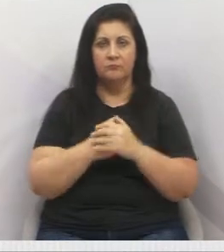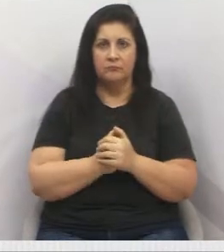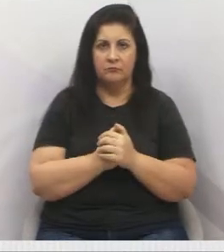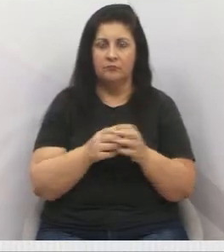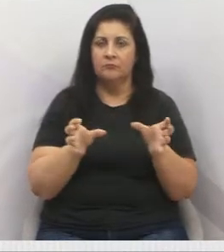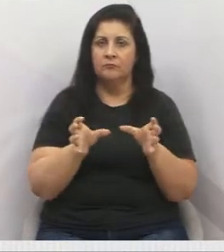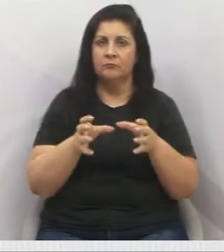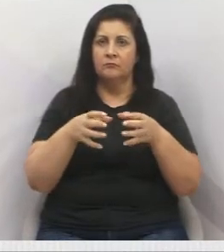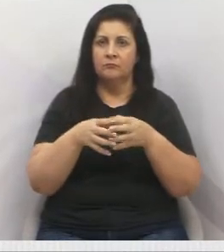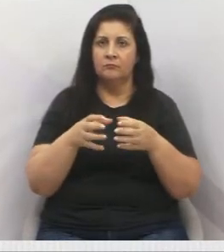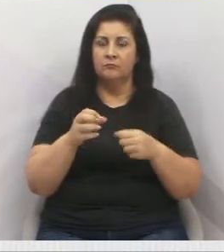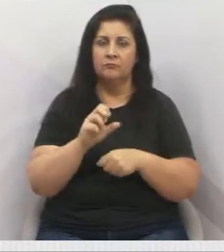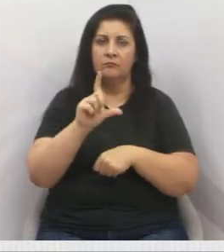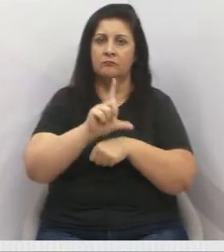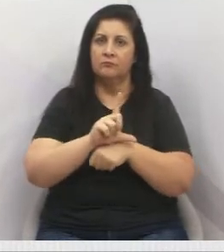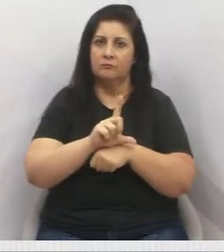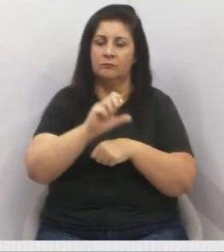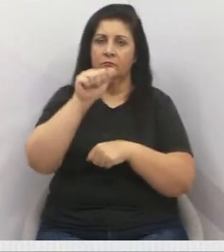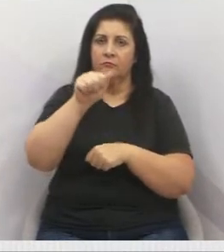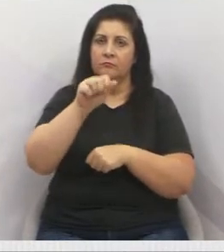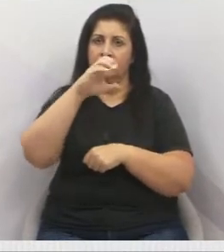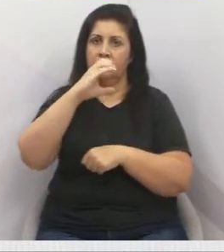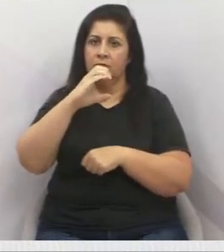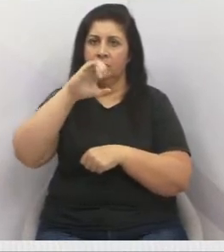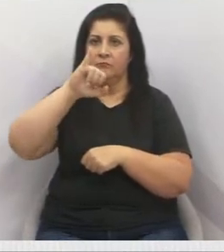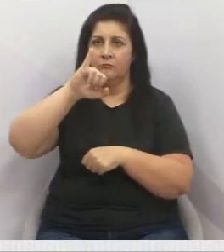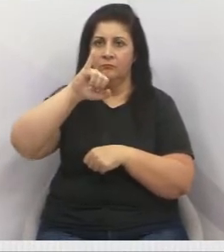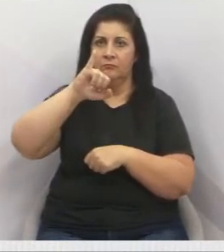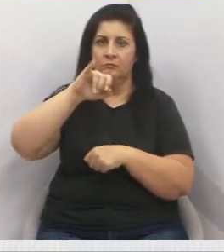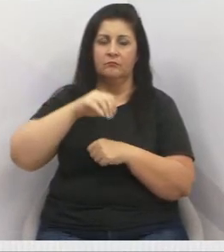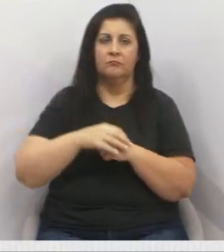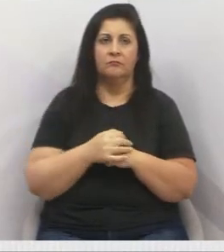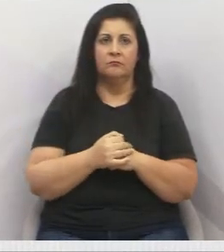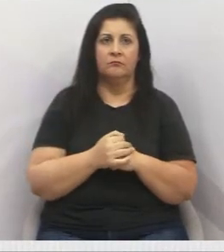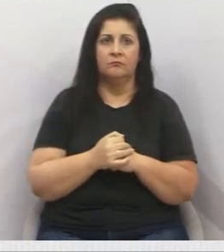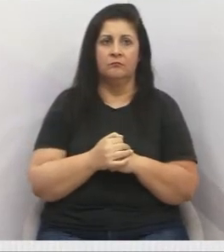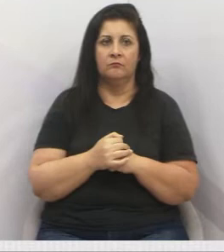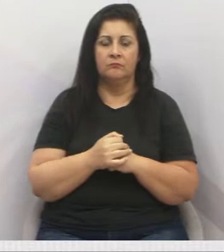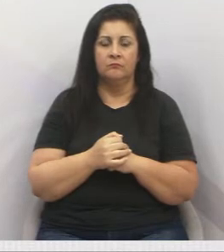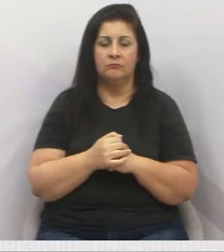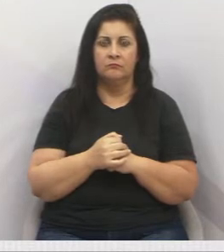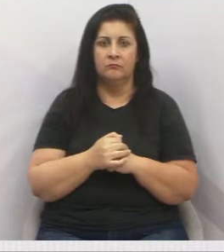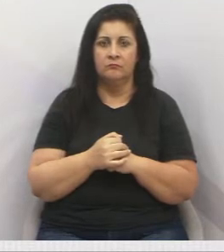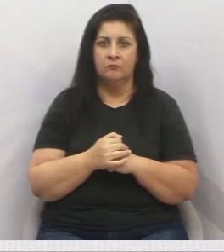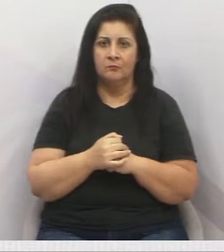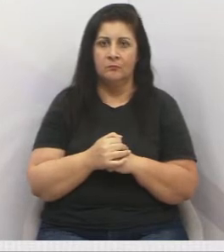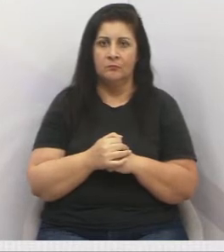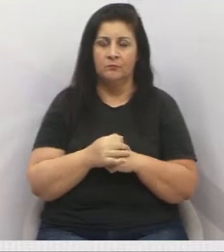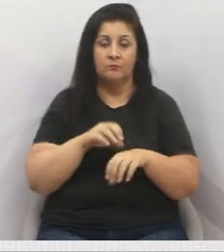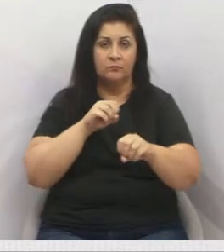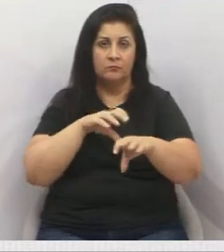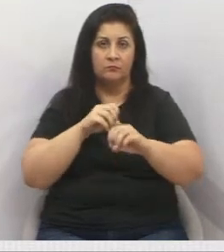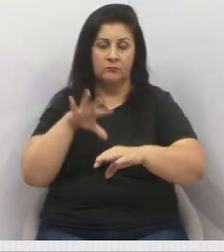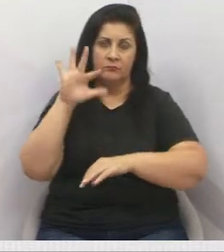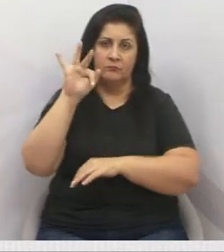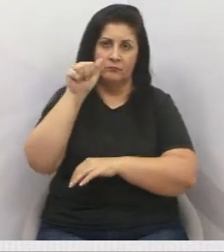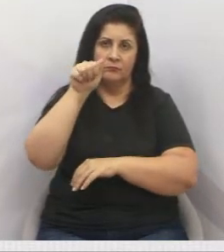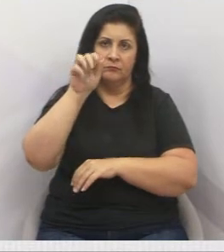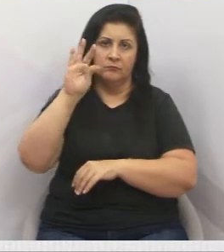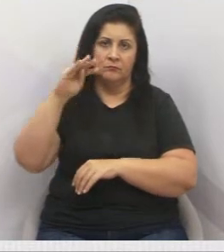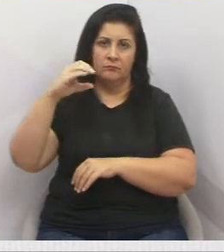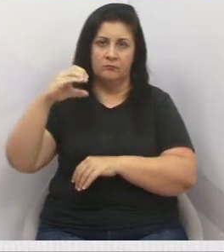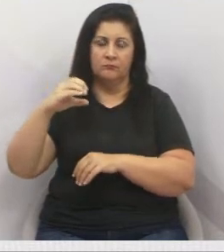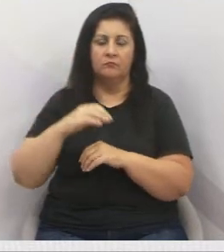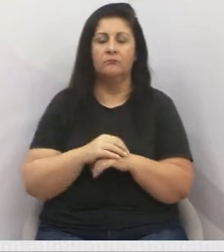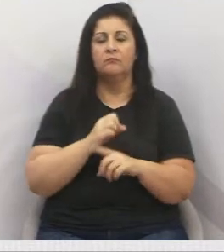Associação Comercial e Industrial de Jacareí, ACI Jacareí, desculpe. Entidades acadêmicas de pesquisa, FATEC e